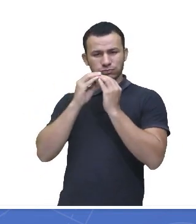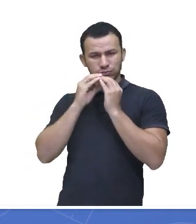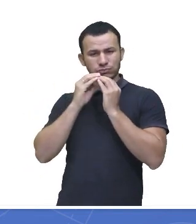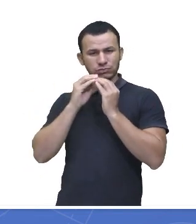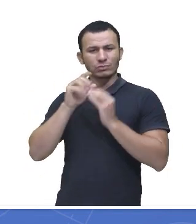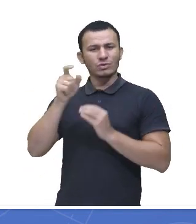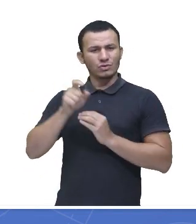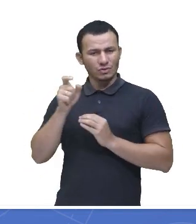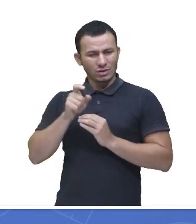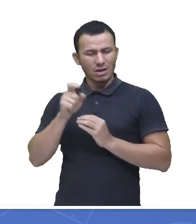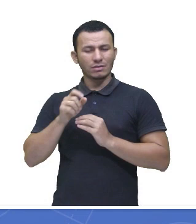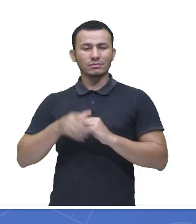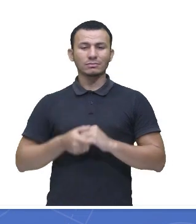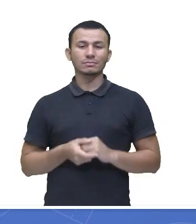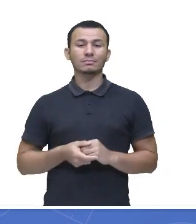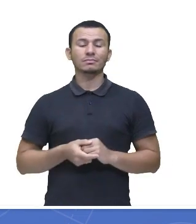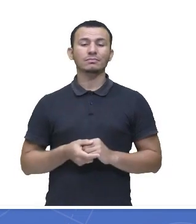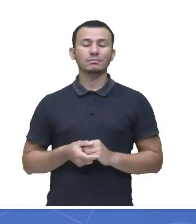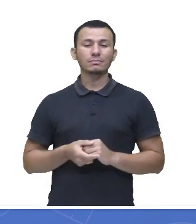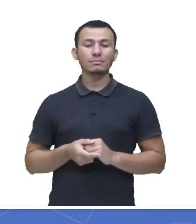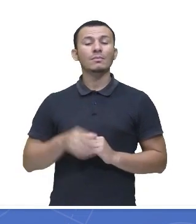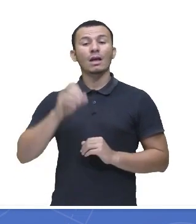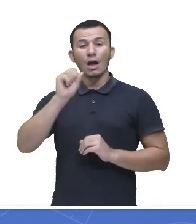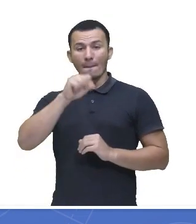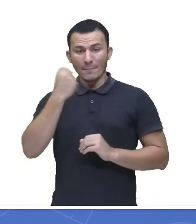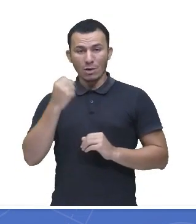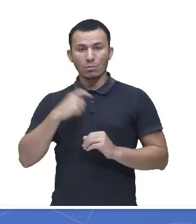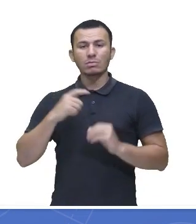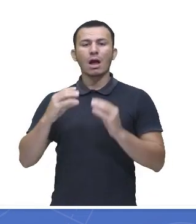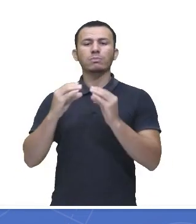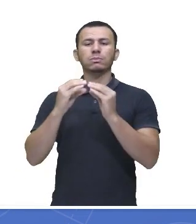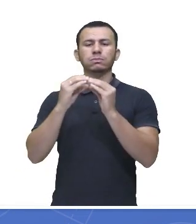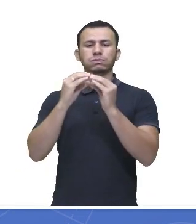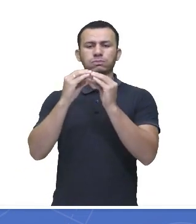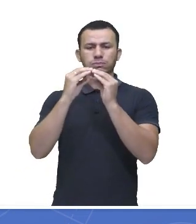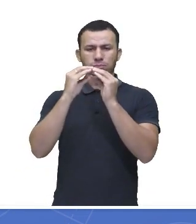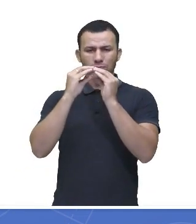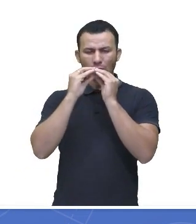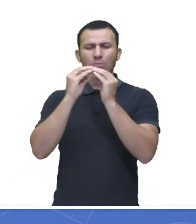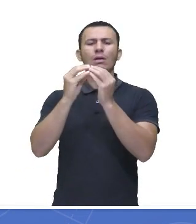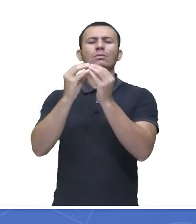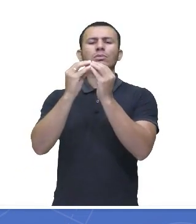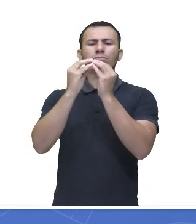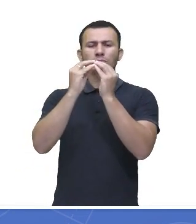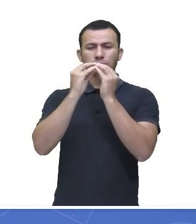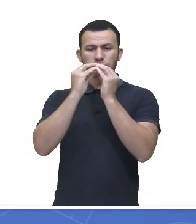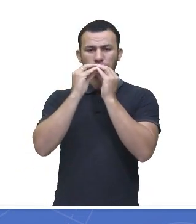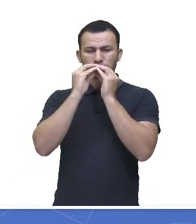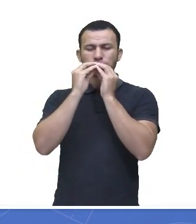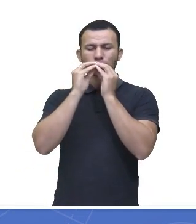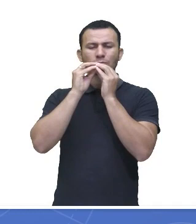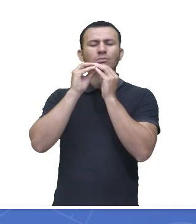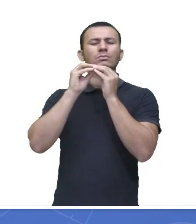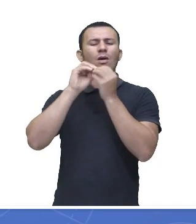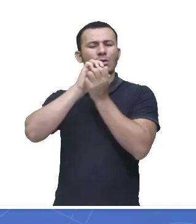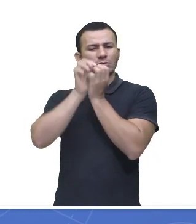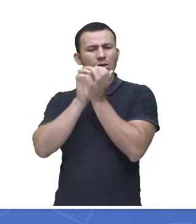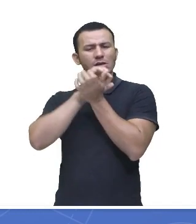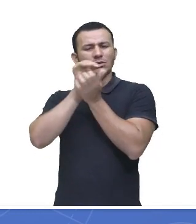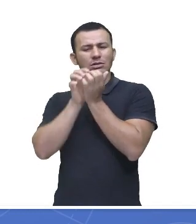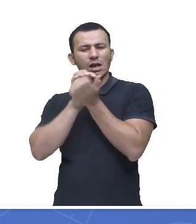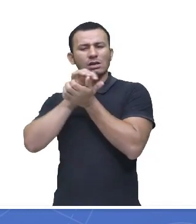3 x-saladas por R$13. O pão, ele já começa a ser digerido lá na boca, lembra? Formei o bolo alimentar, veio para faringe,